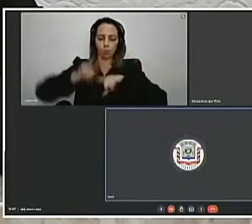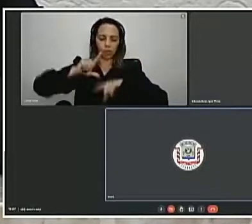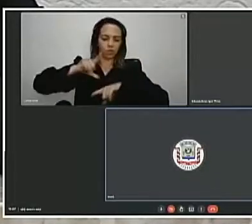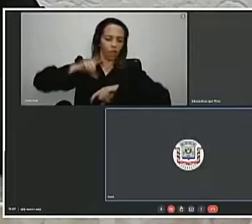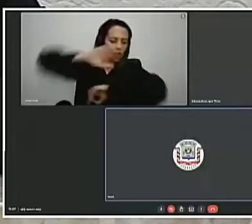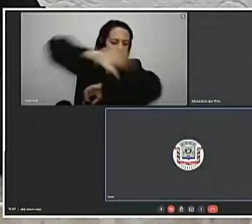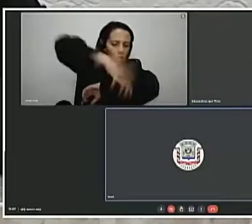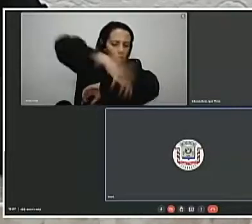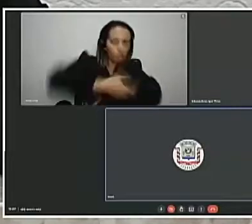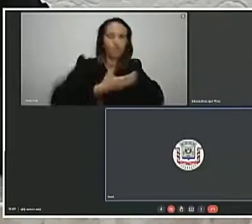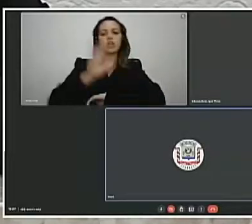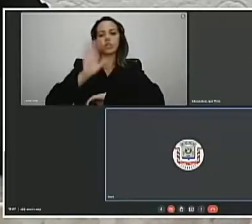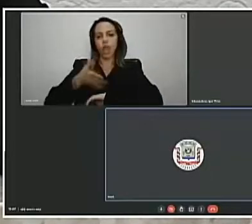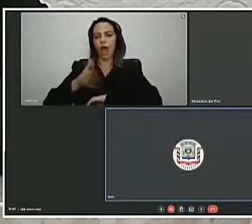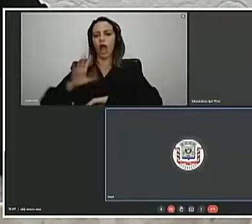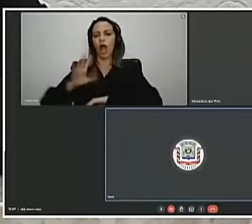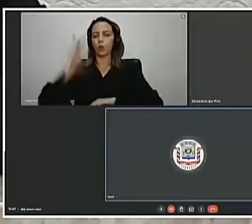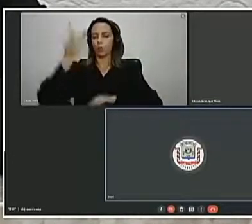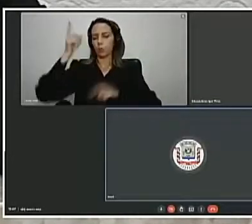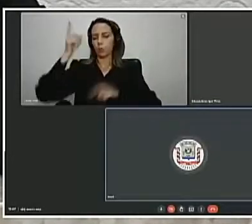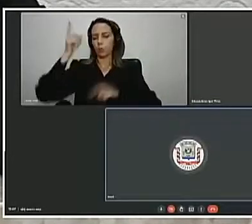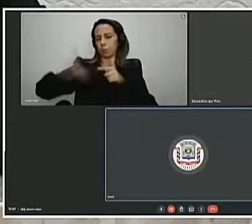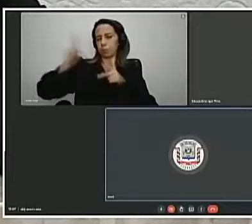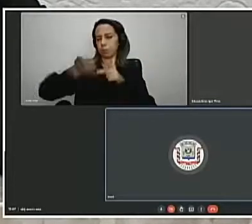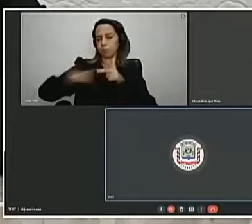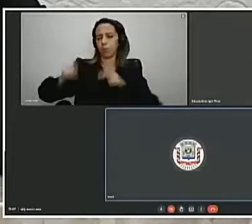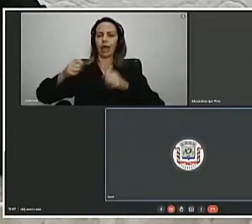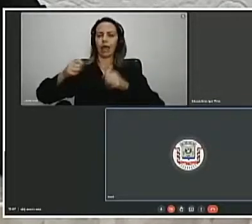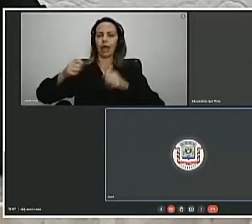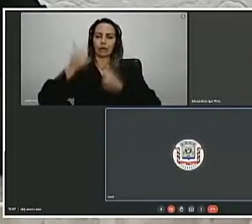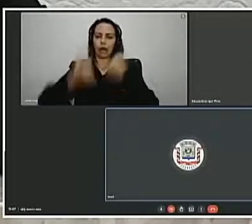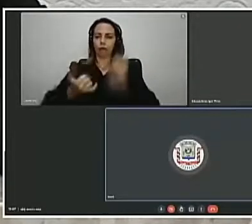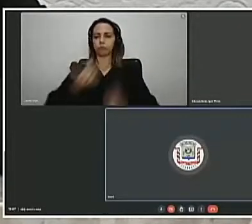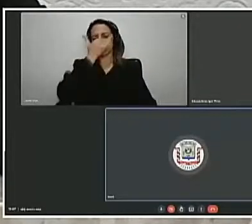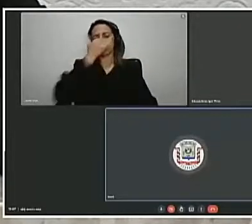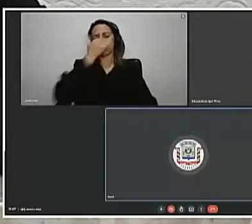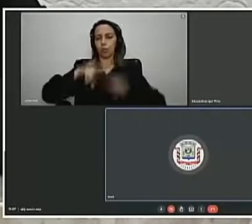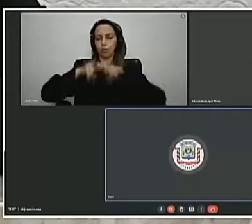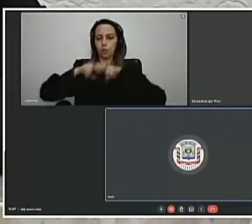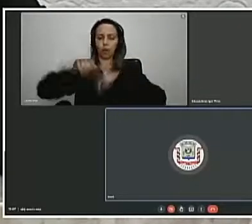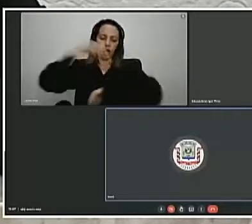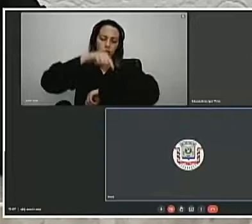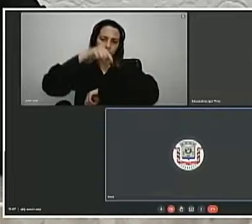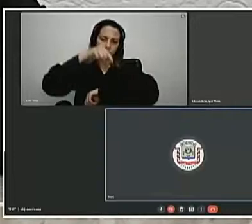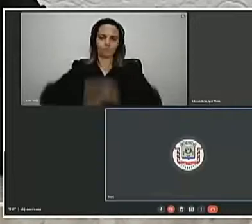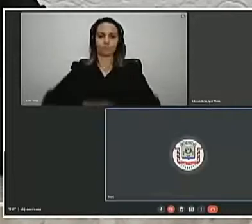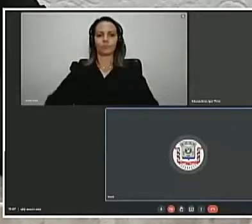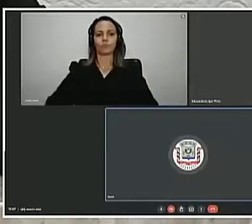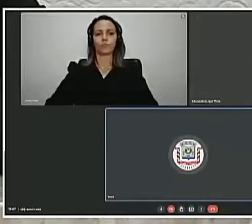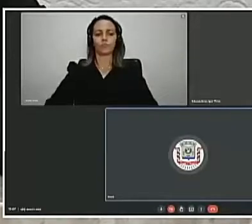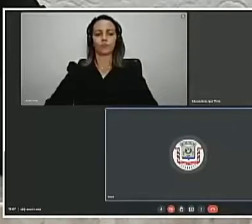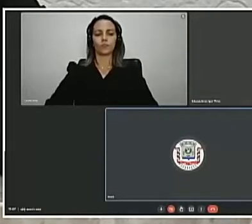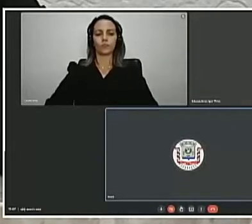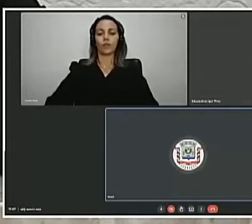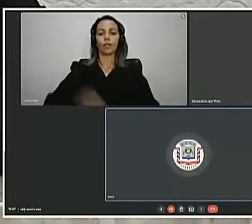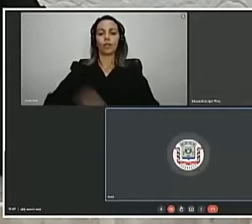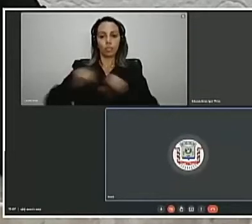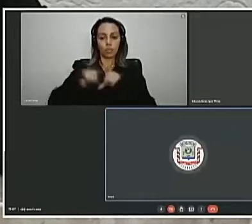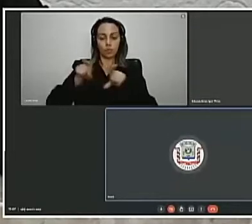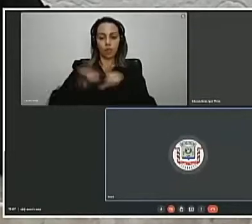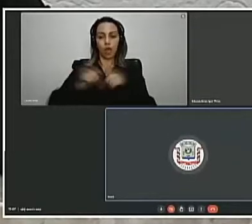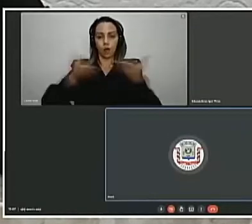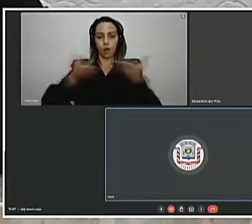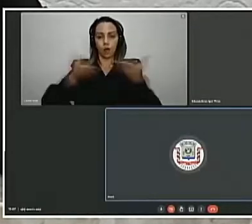vários acidentes. Número 32 de 2022, do vereador José Pedro Valquio, ao senhor prefeito municipal para